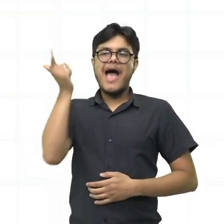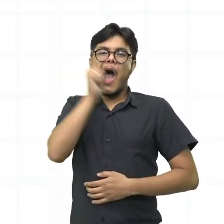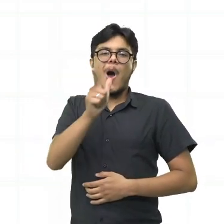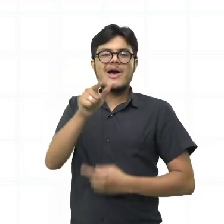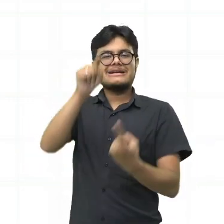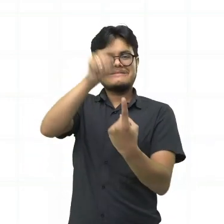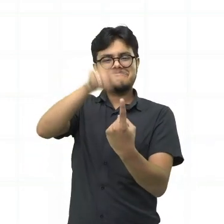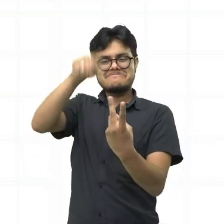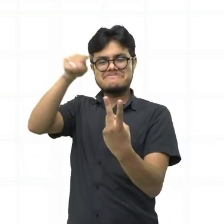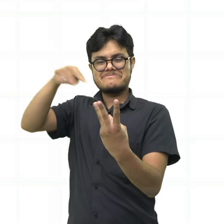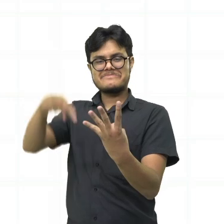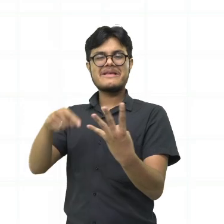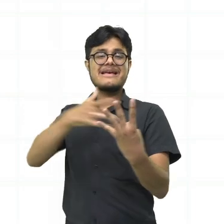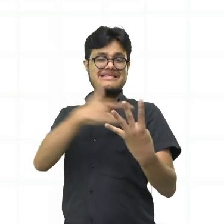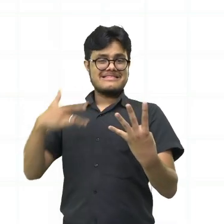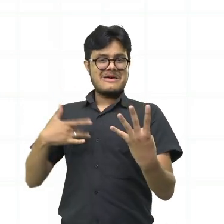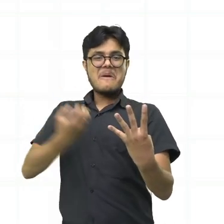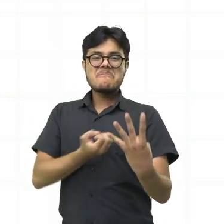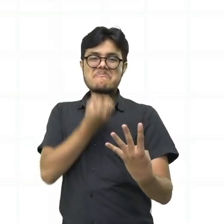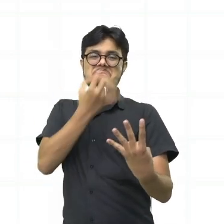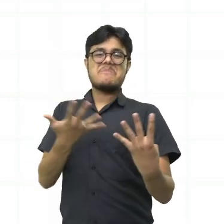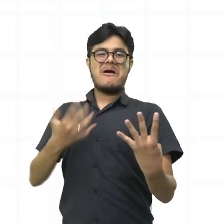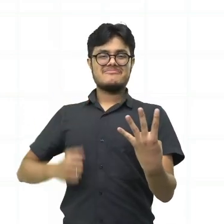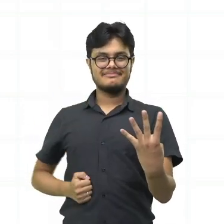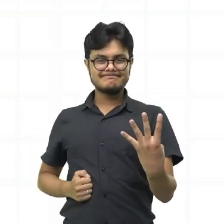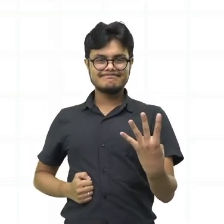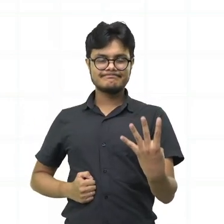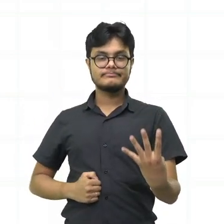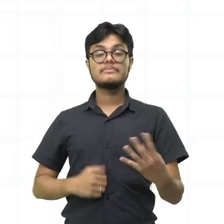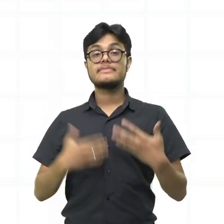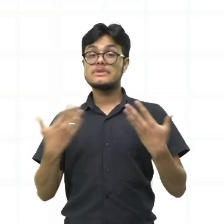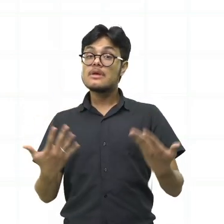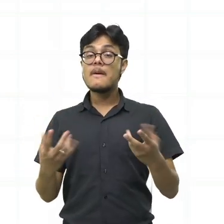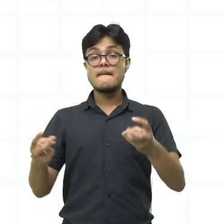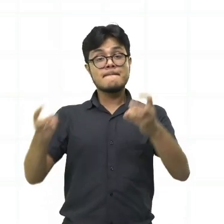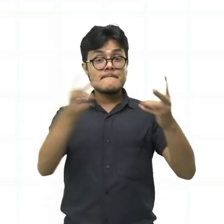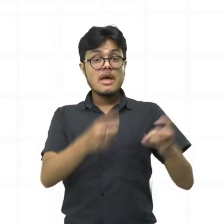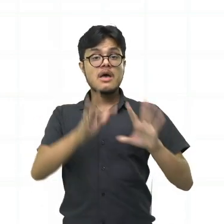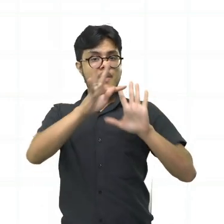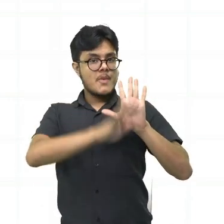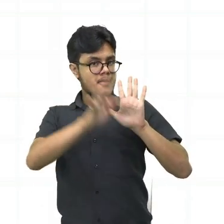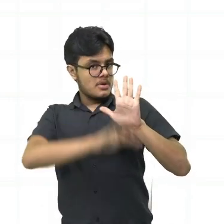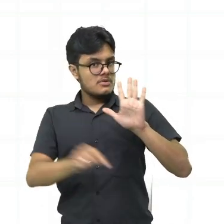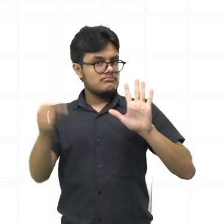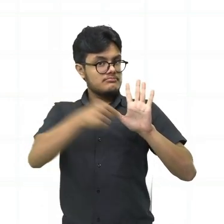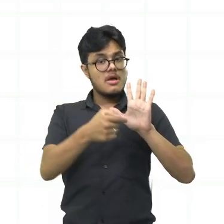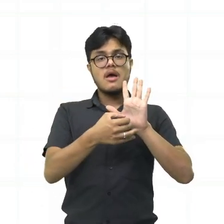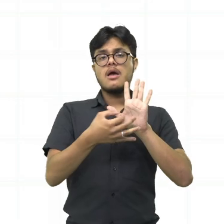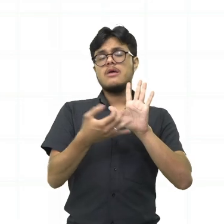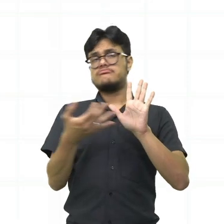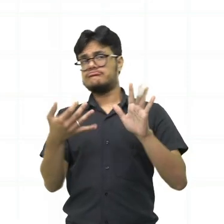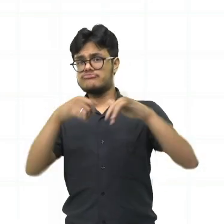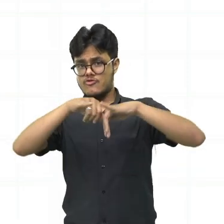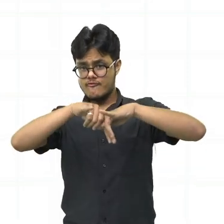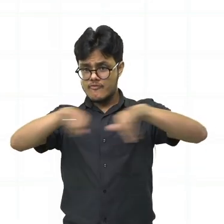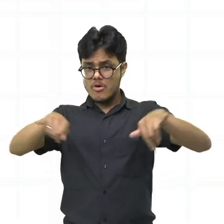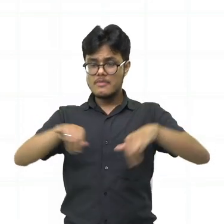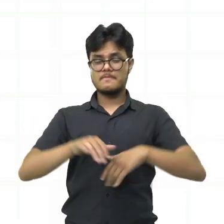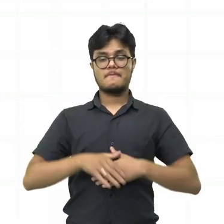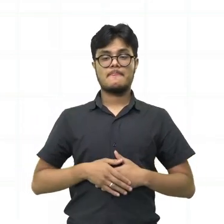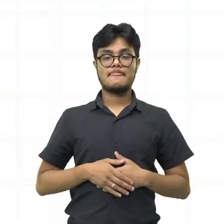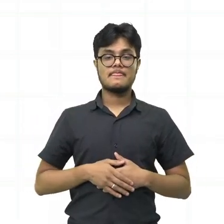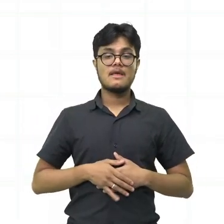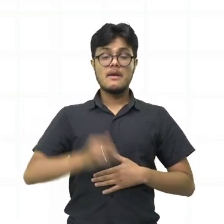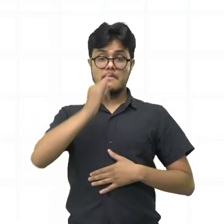também, né? Nós percebemos pelo texto aqui dizendo, né,